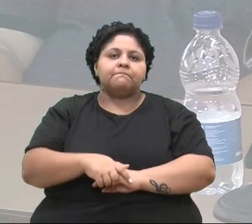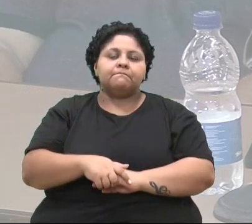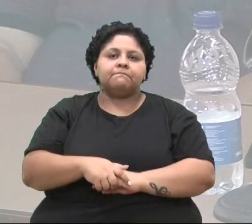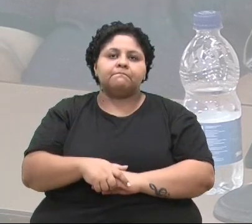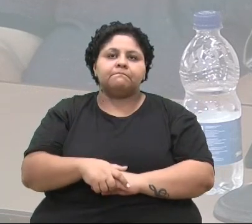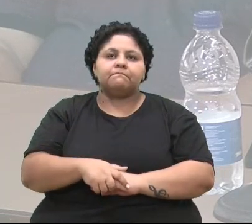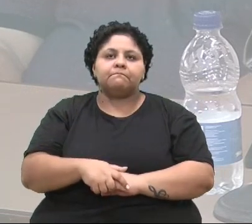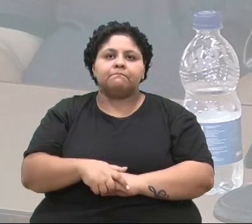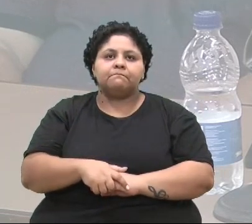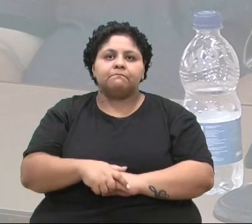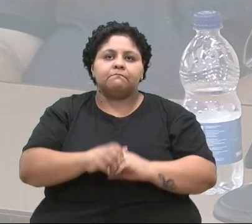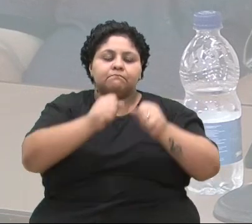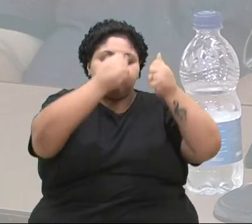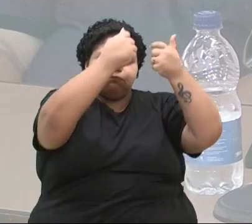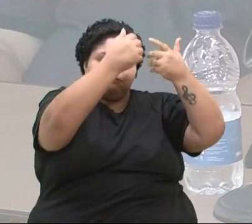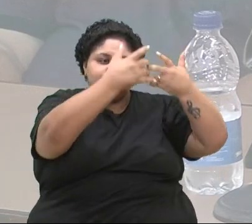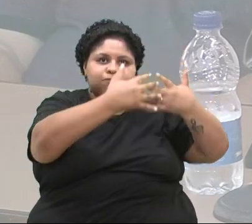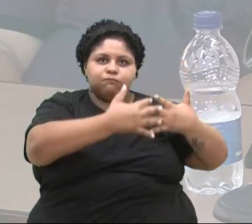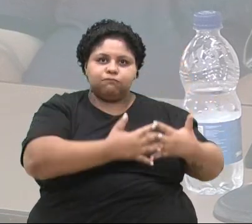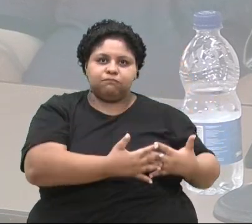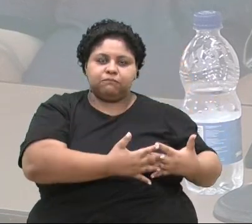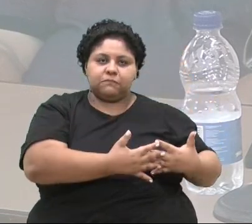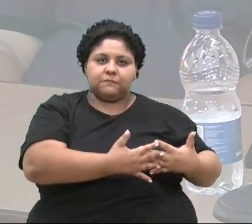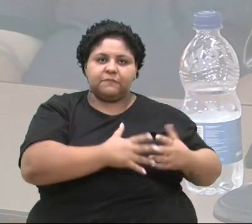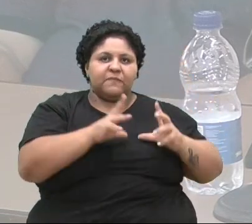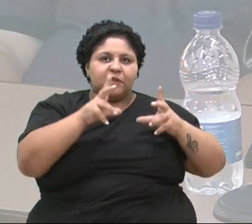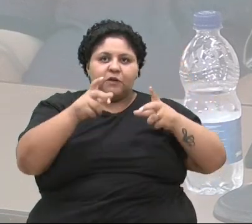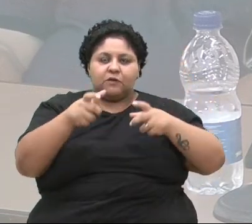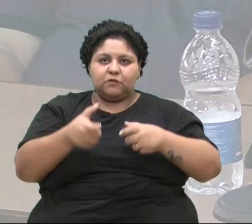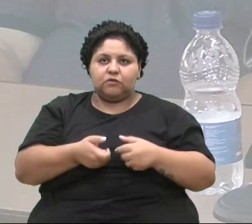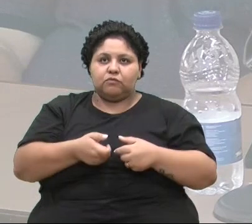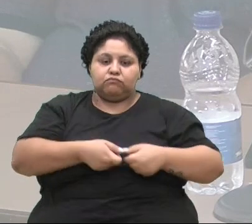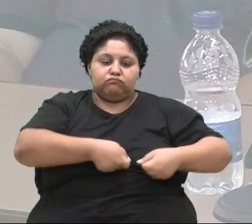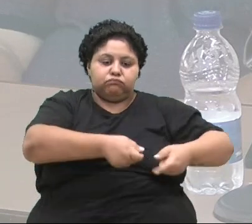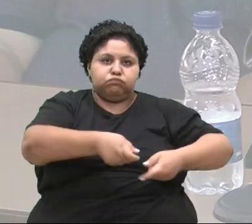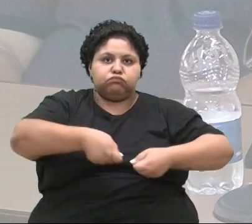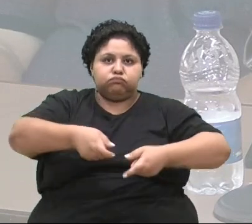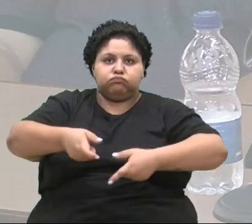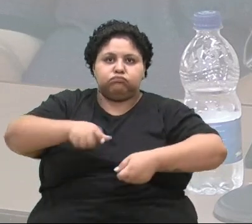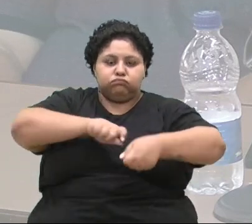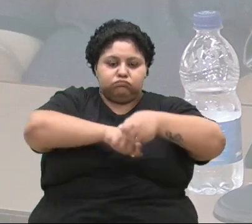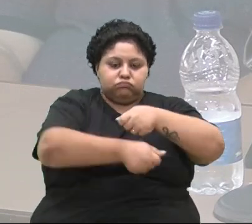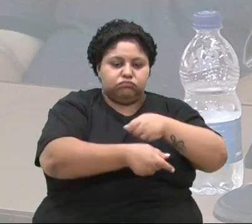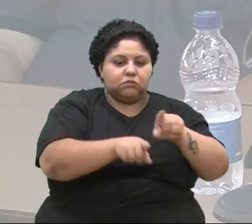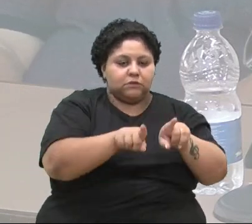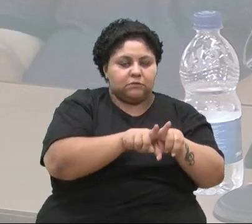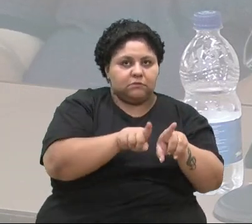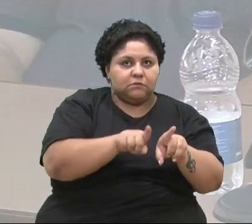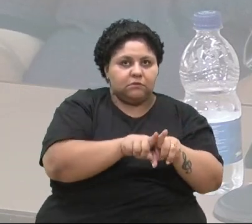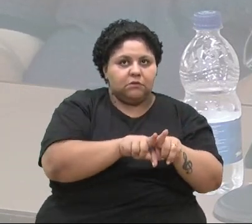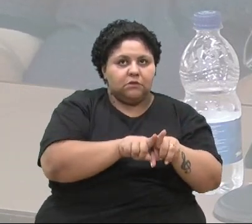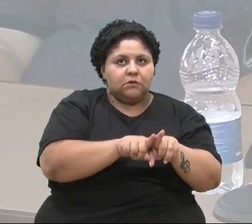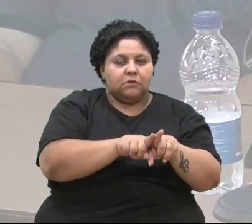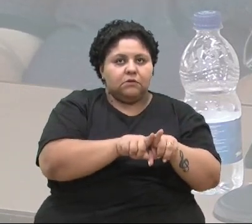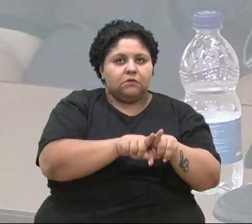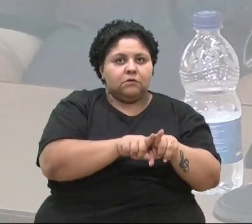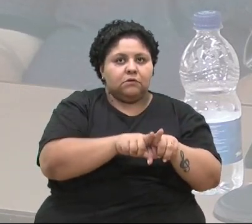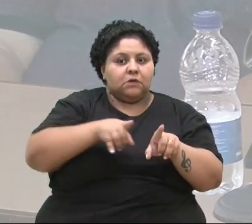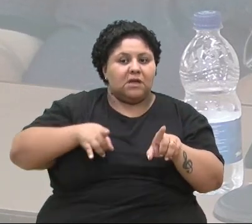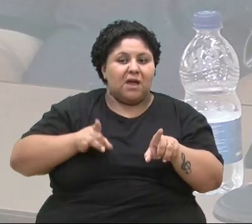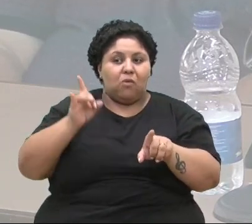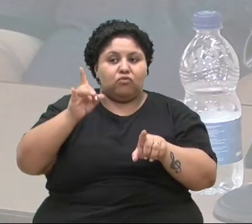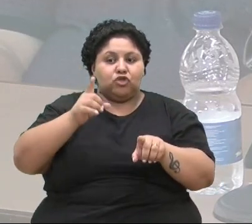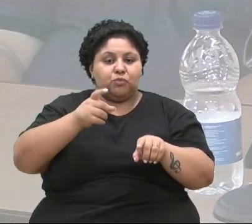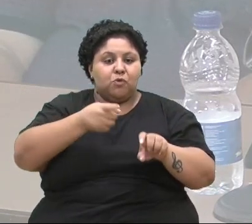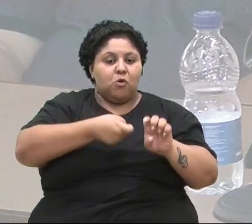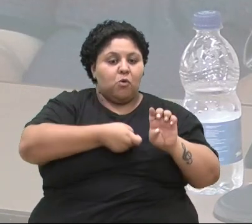vai relatar todos os gastos, todos os investimentos relacionados ao último